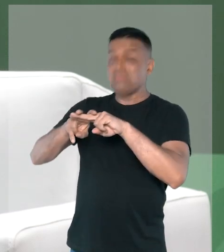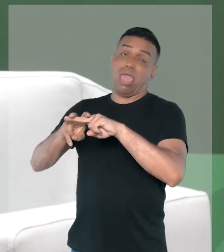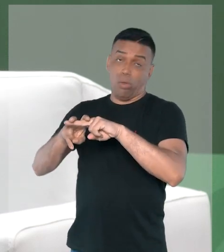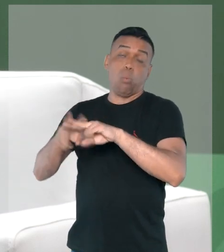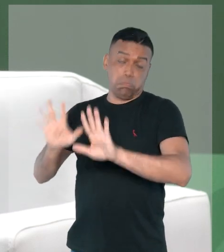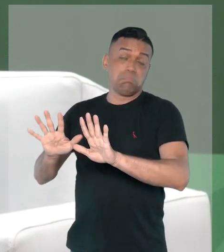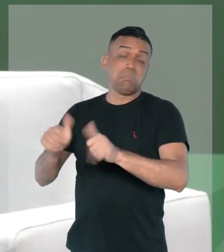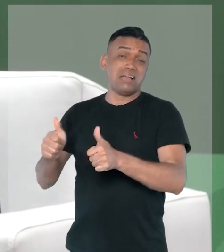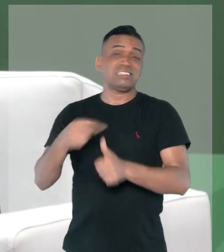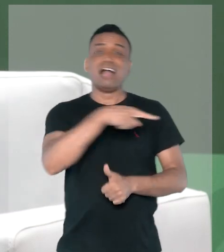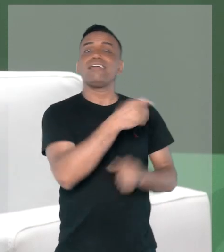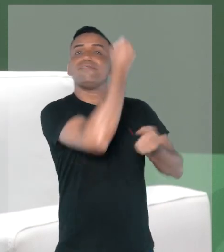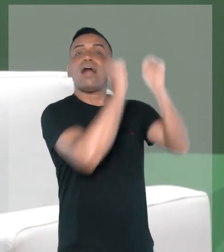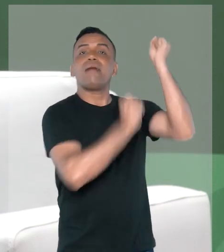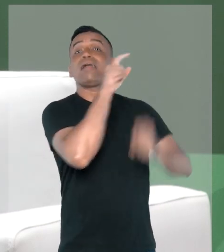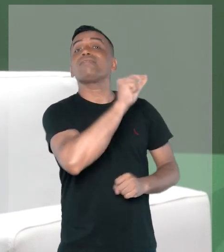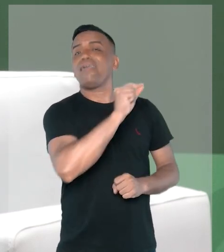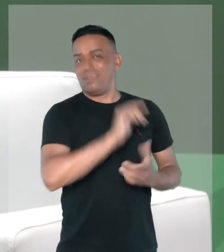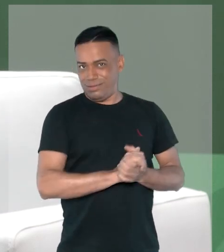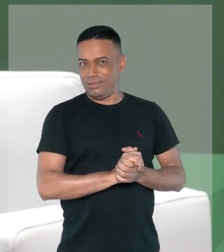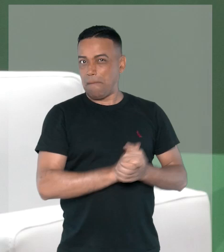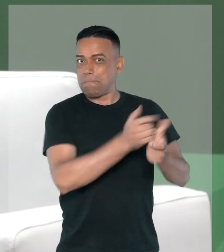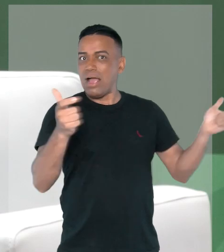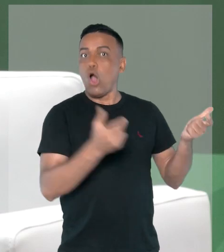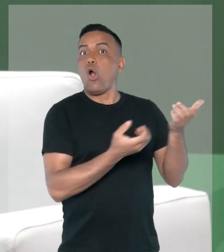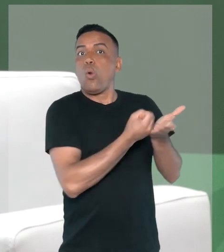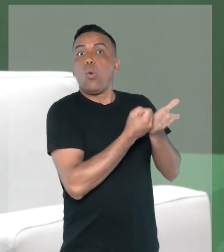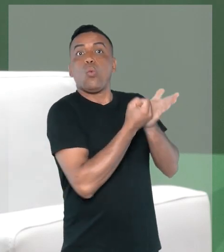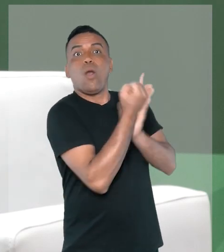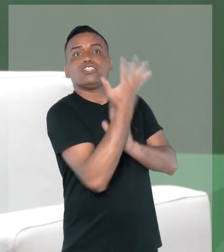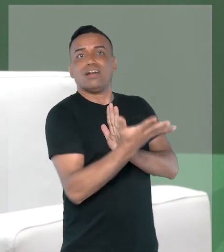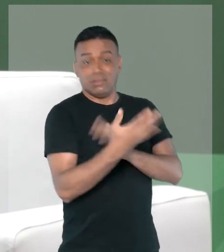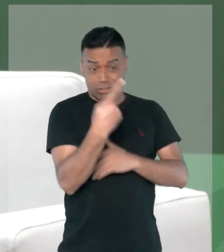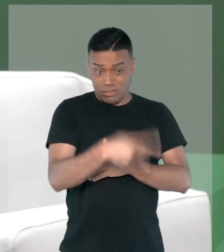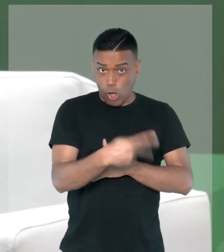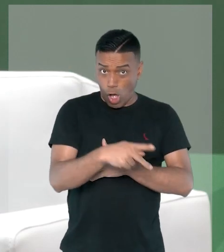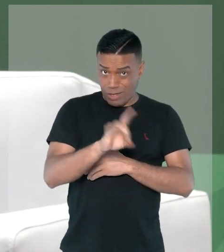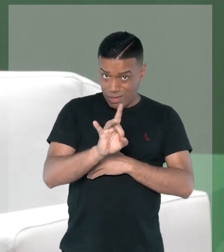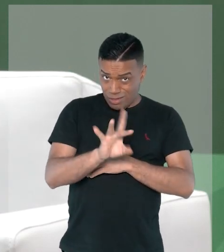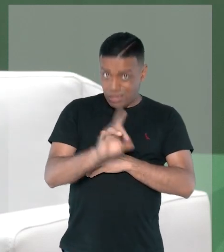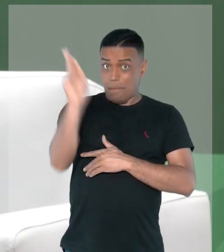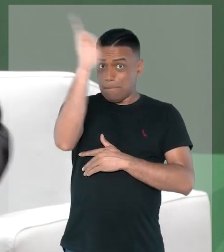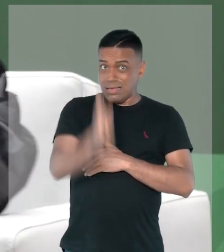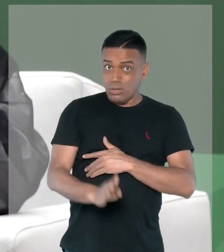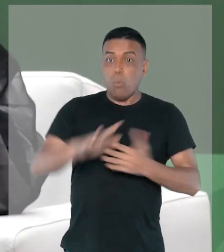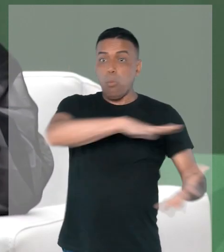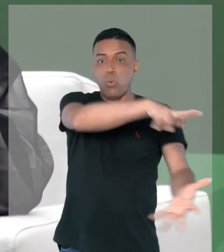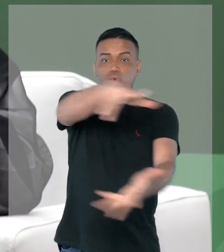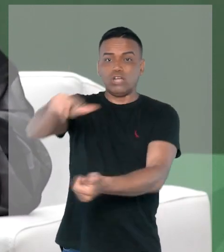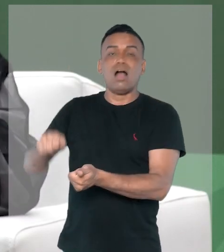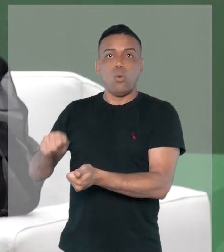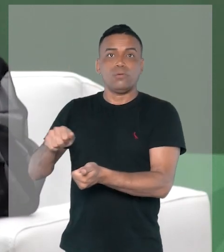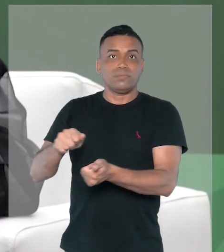alguma coisa. Mas quem está por trás disso? A quem interessa, e isso não é só no Brasil, é no mundo, uma população mundial